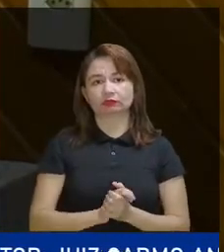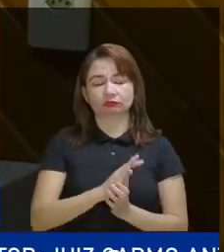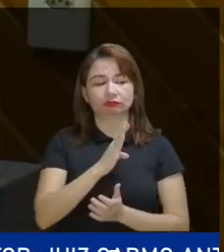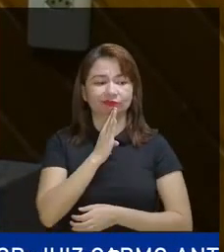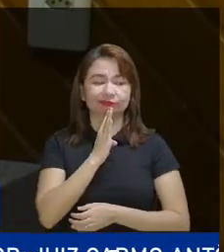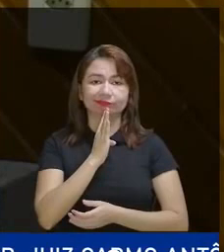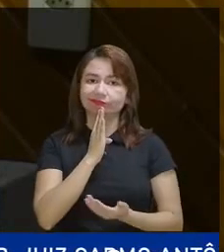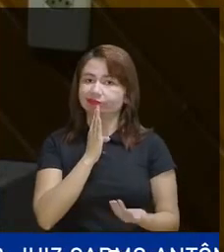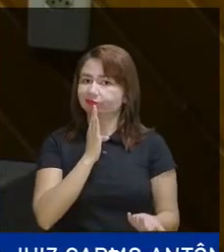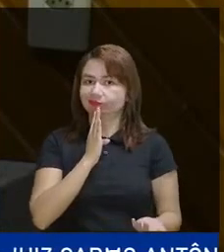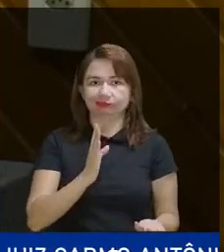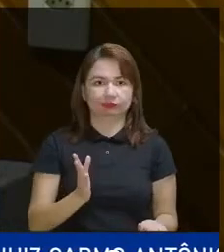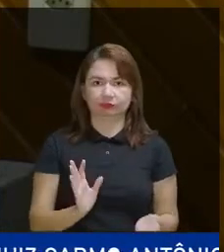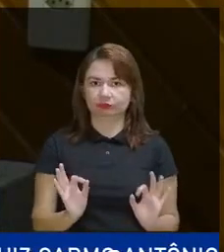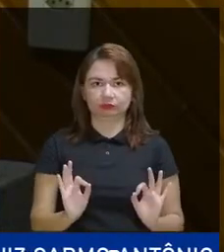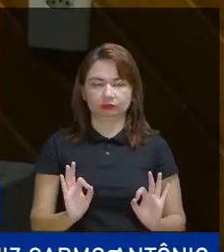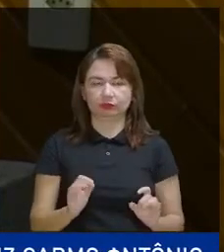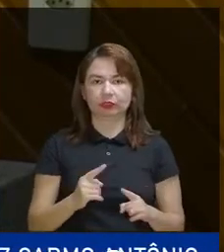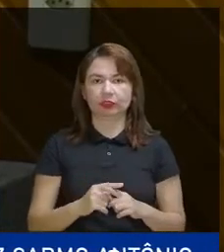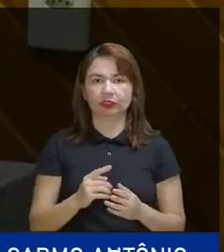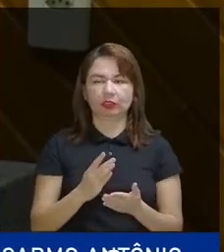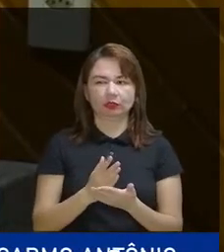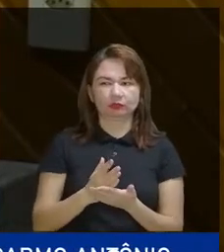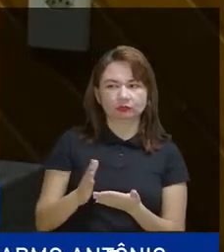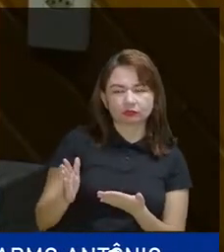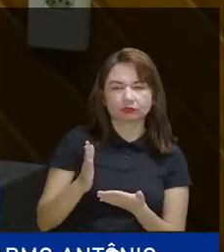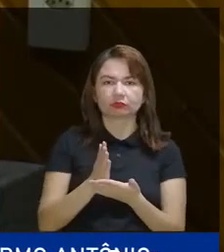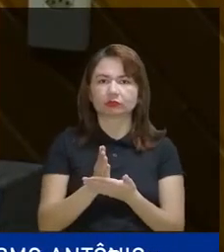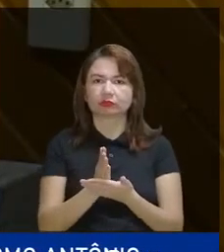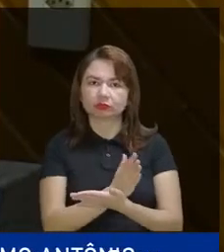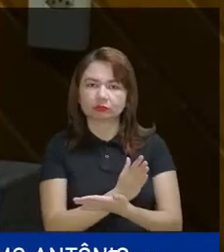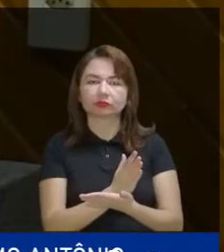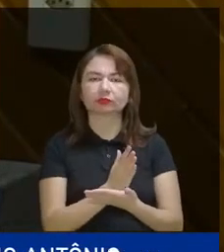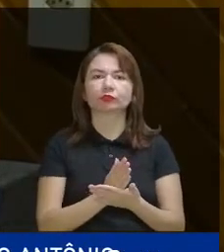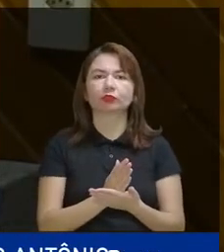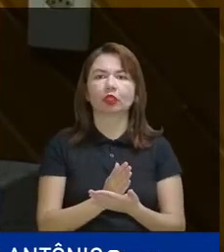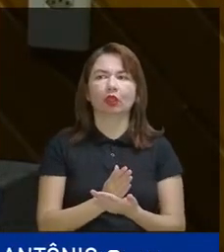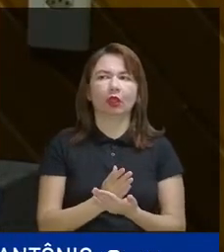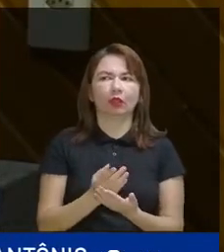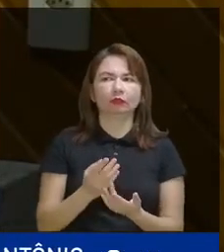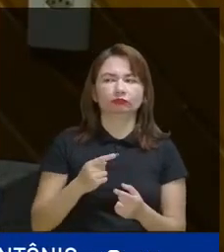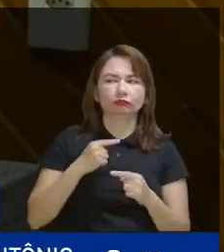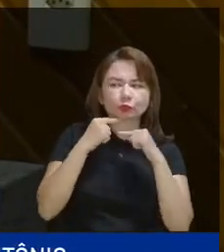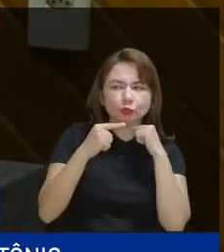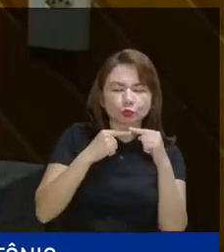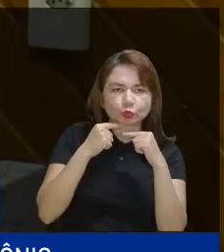uma vez que as exceções de suspeição e impedimento